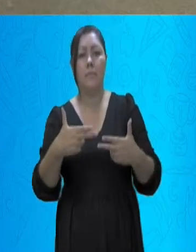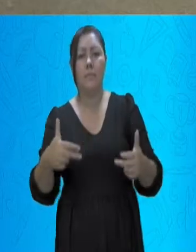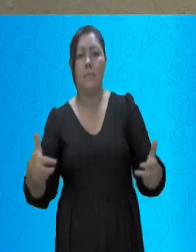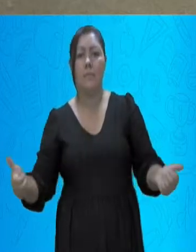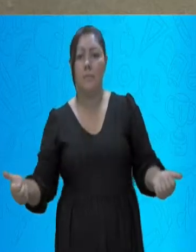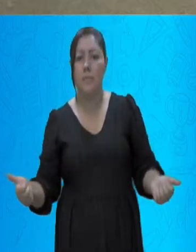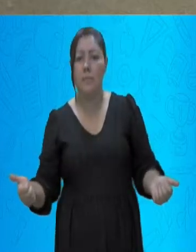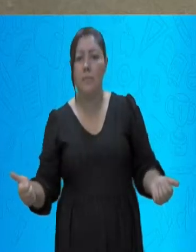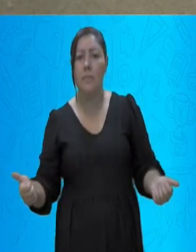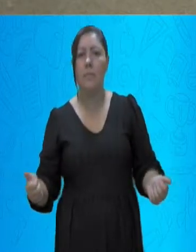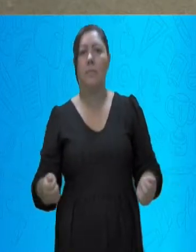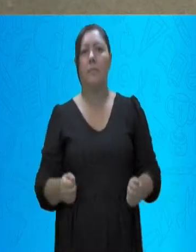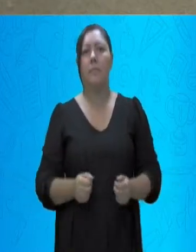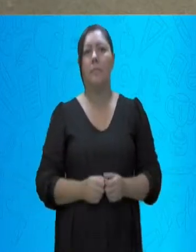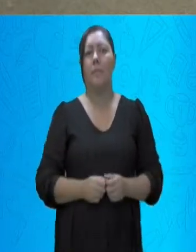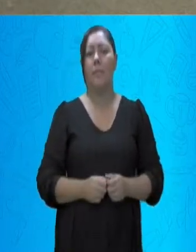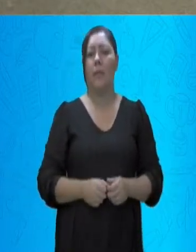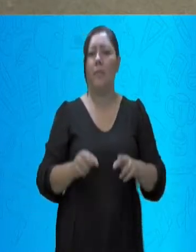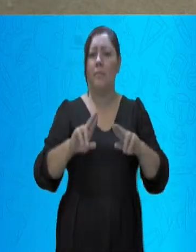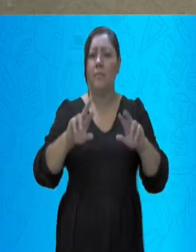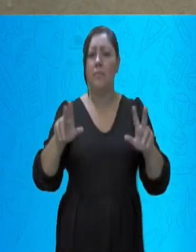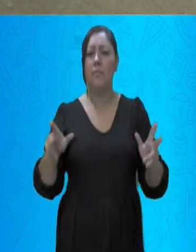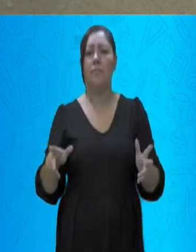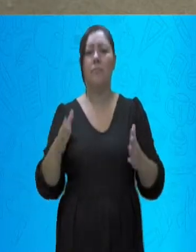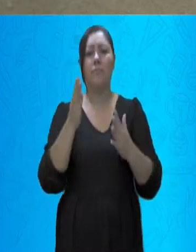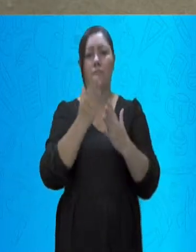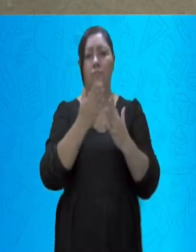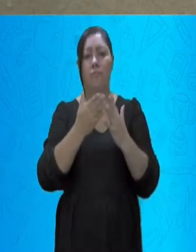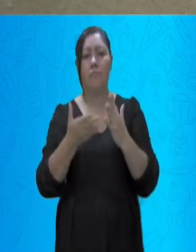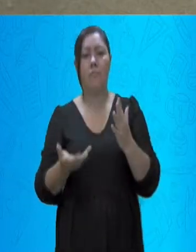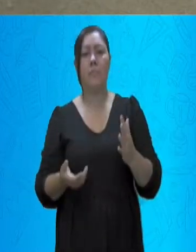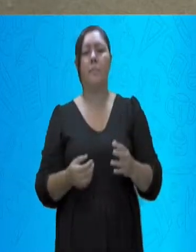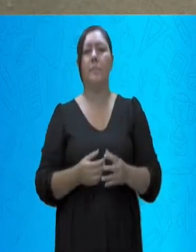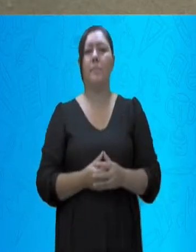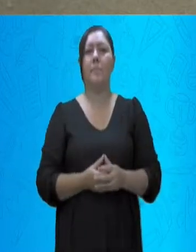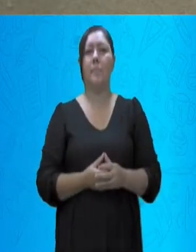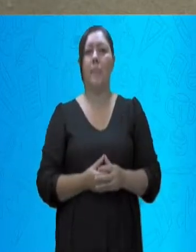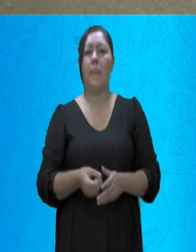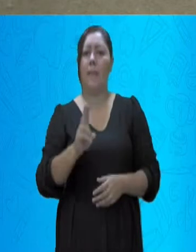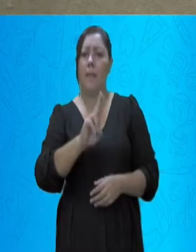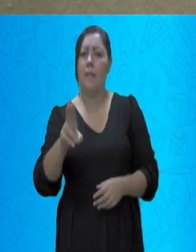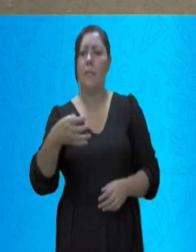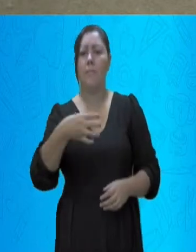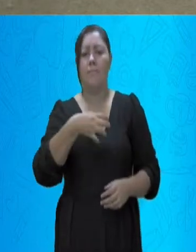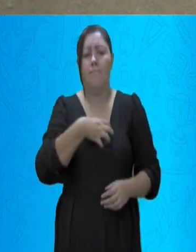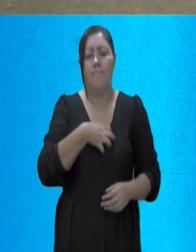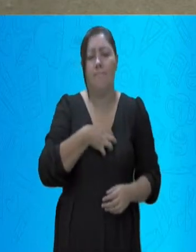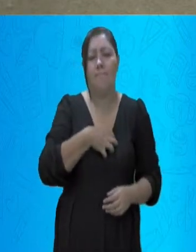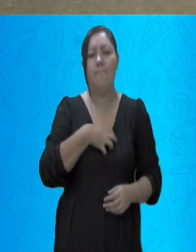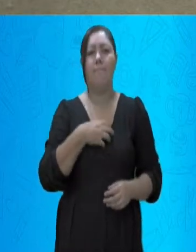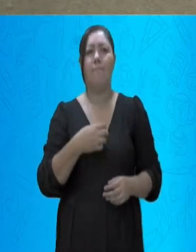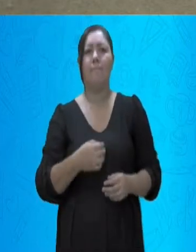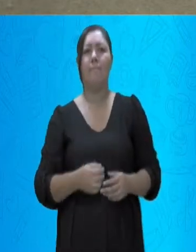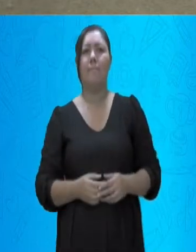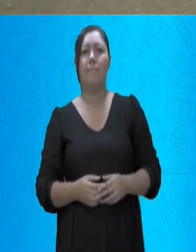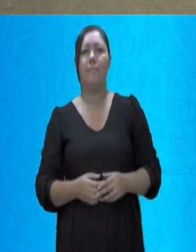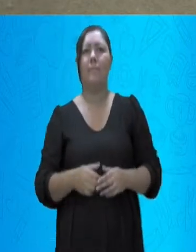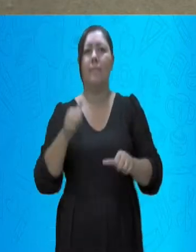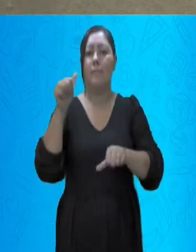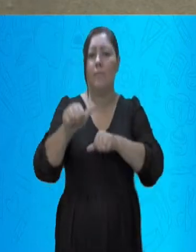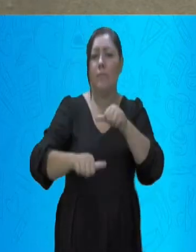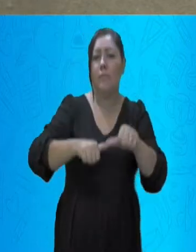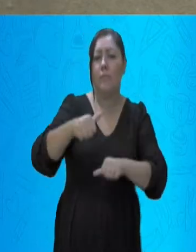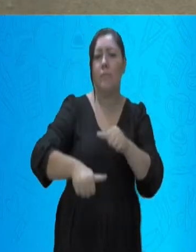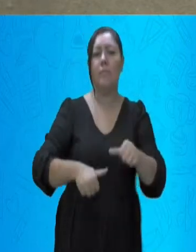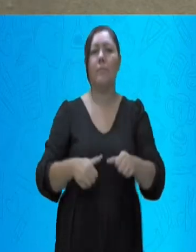de situações que ele nomeia. Ele nomeia sentimentos, nome de pessoas, processos,